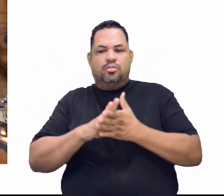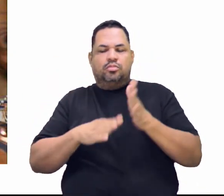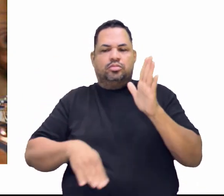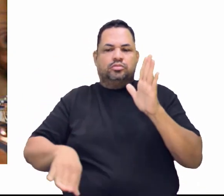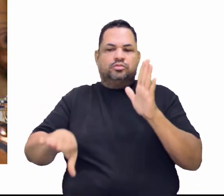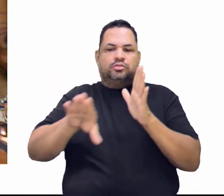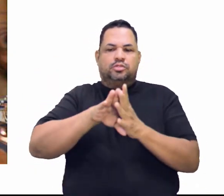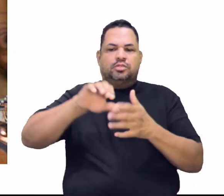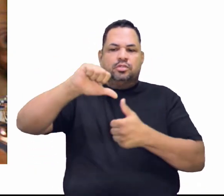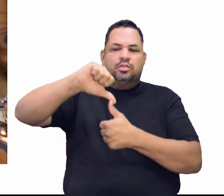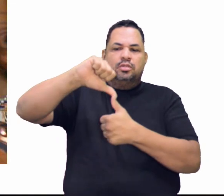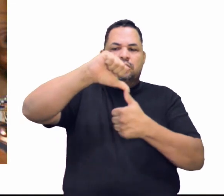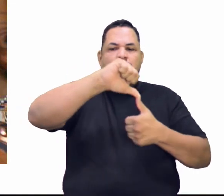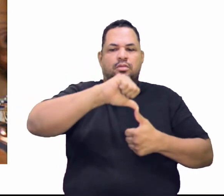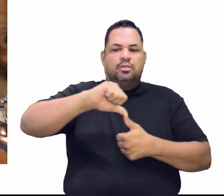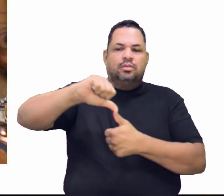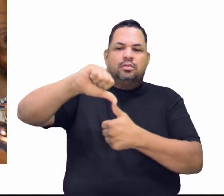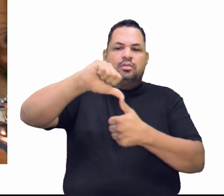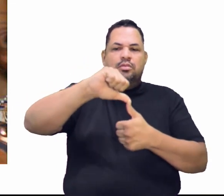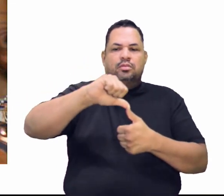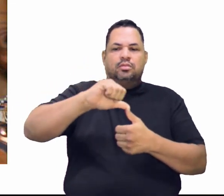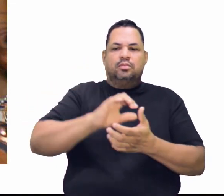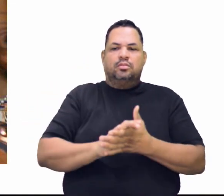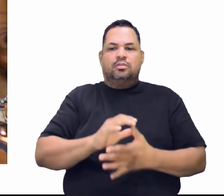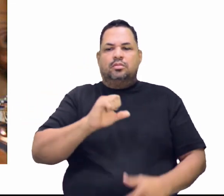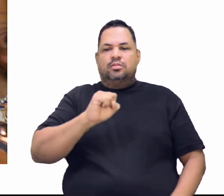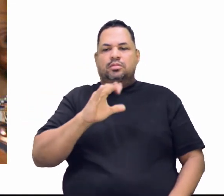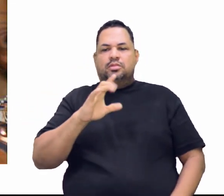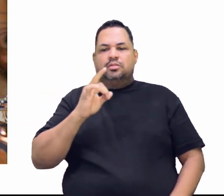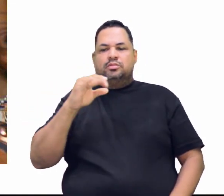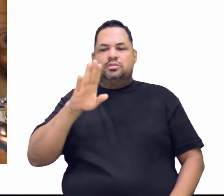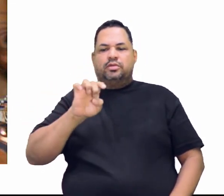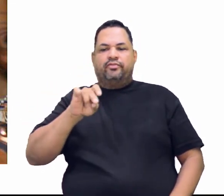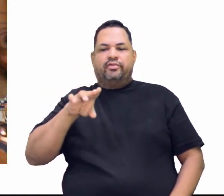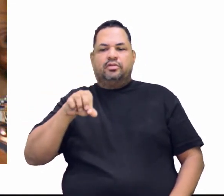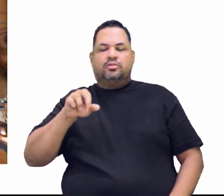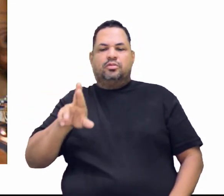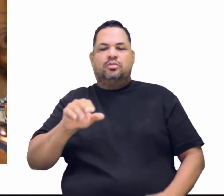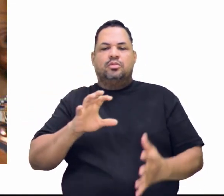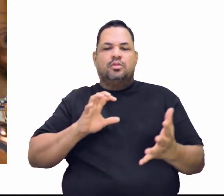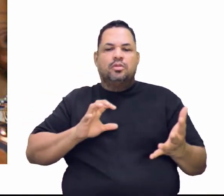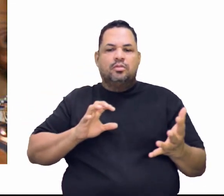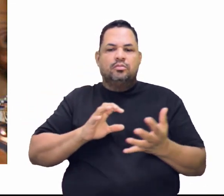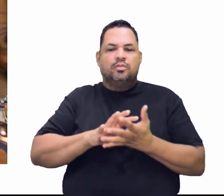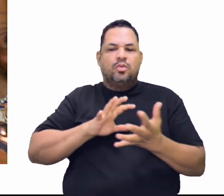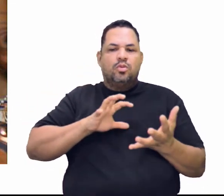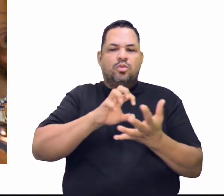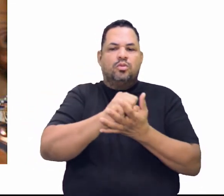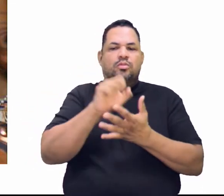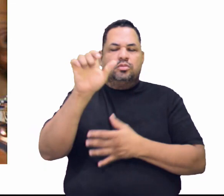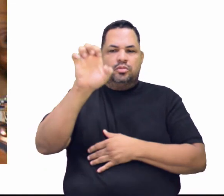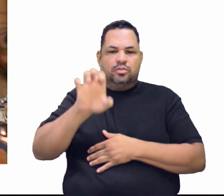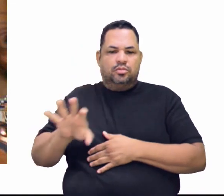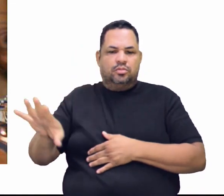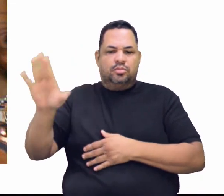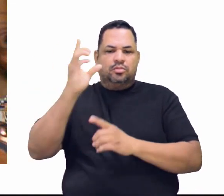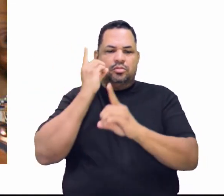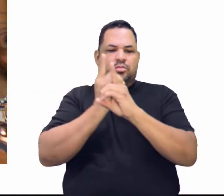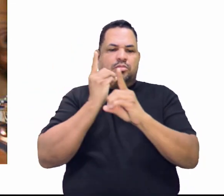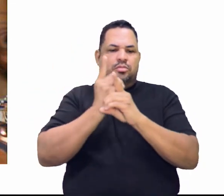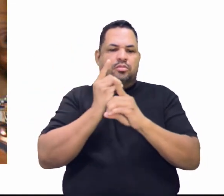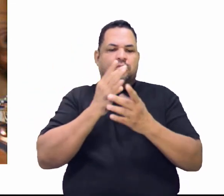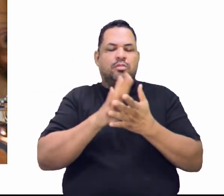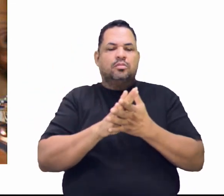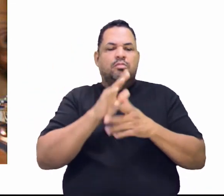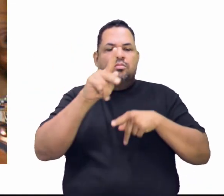Central, ali na ilha de Guaranaí, em São Salvador. Os conquistadores ibéricos, eles encontraram